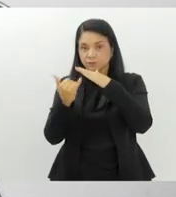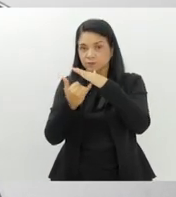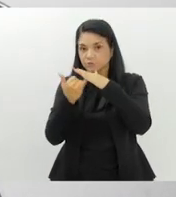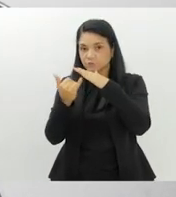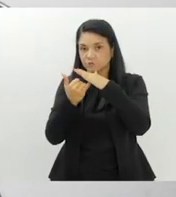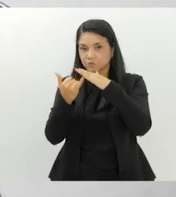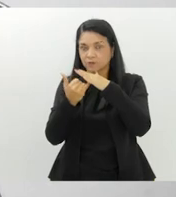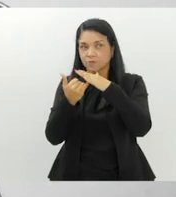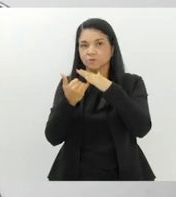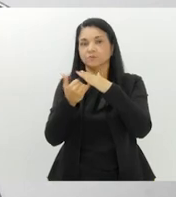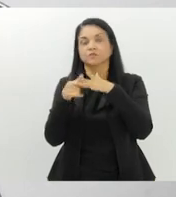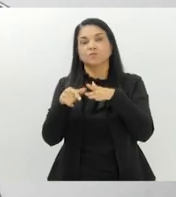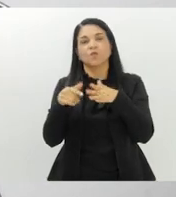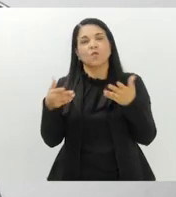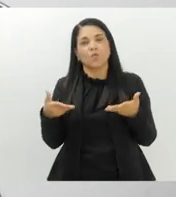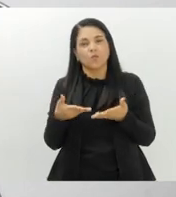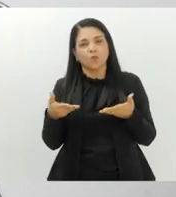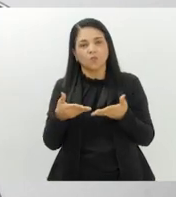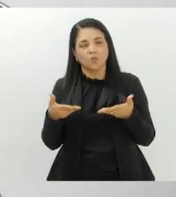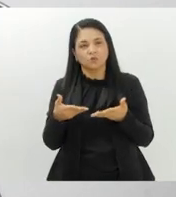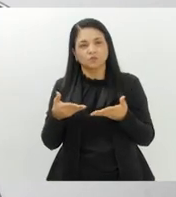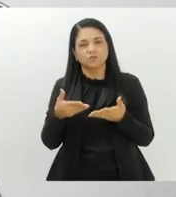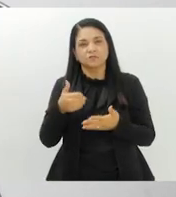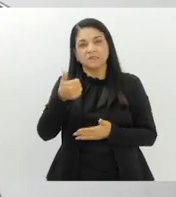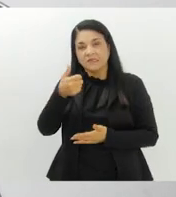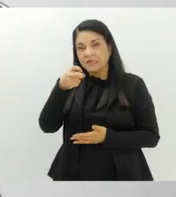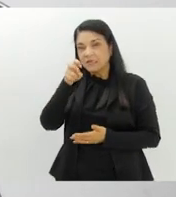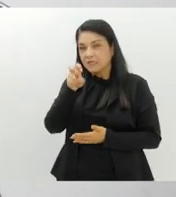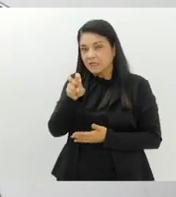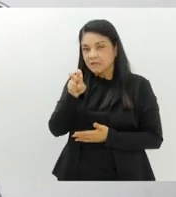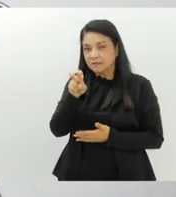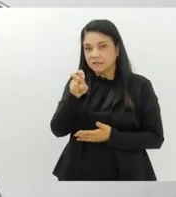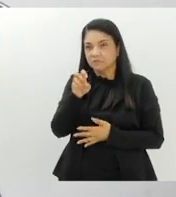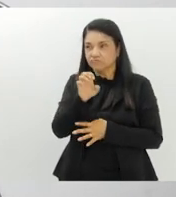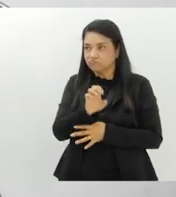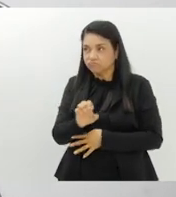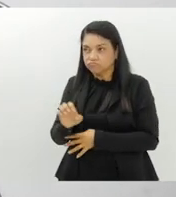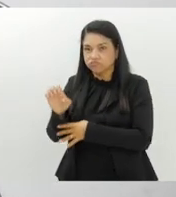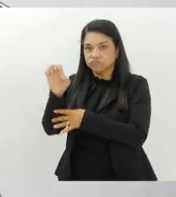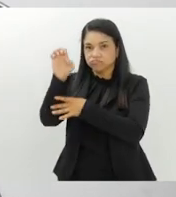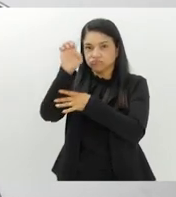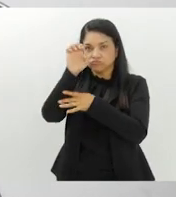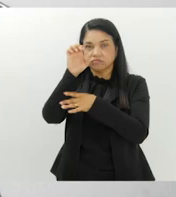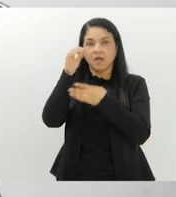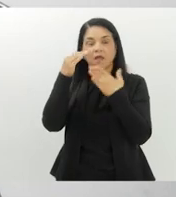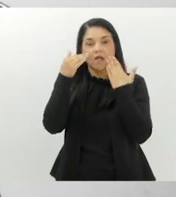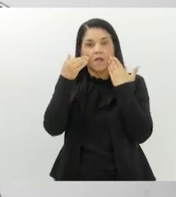nós contamos com cerca de 15 estados onde nós temos